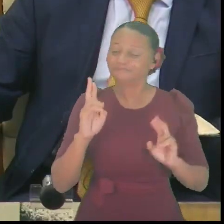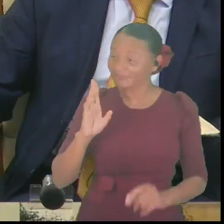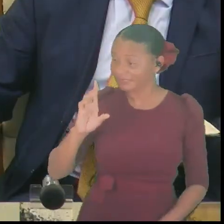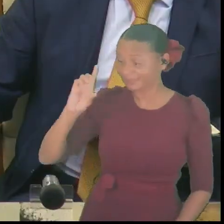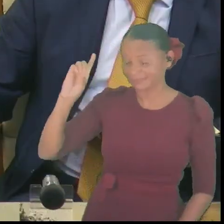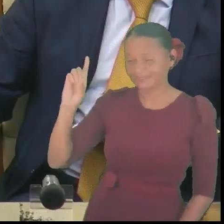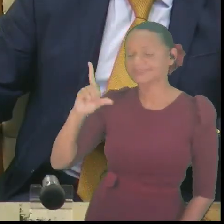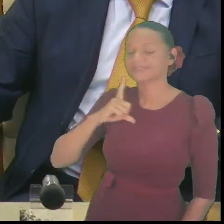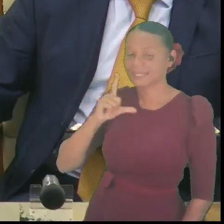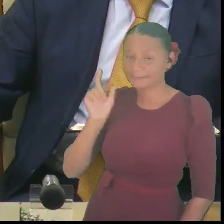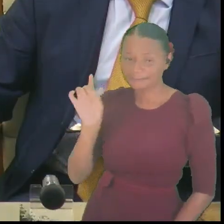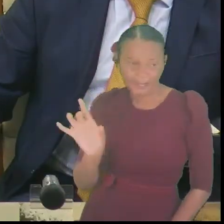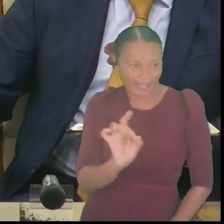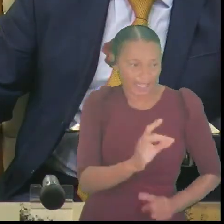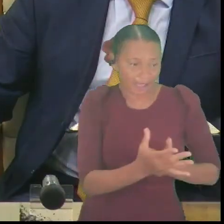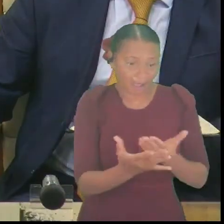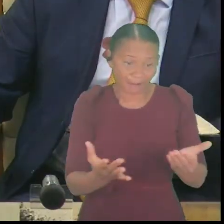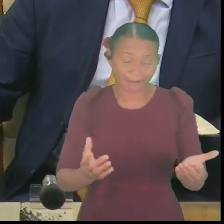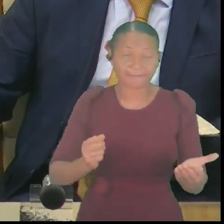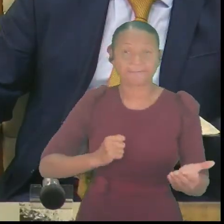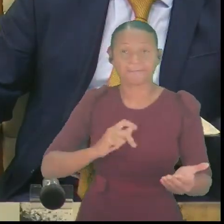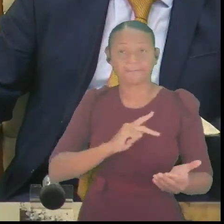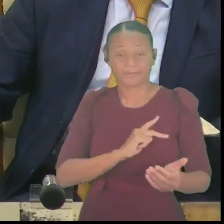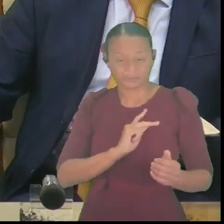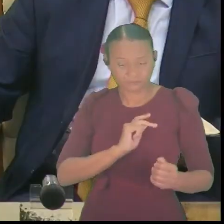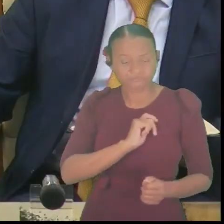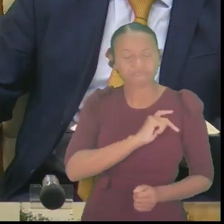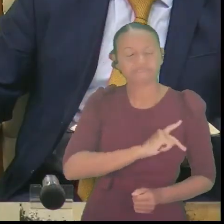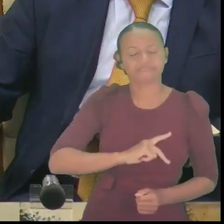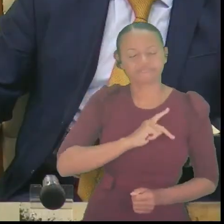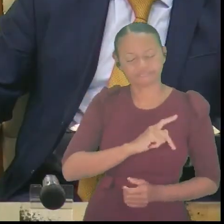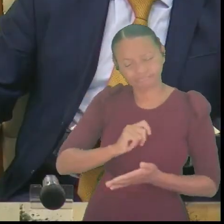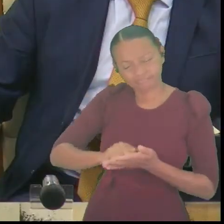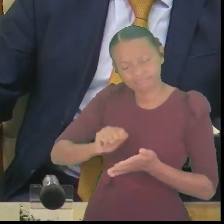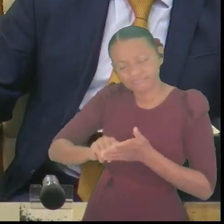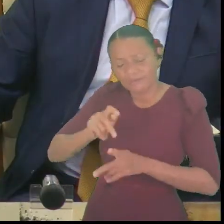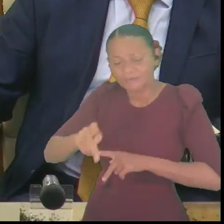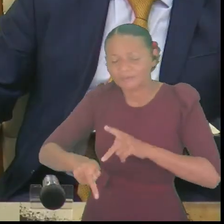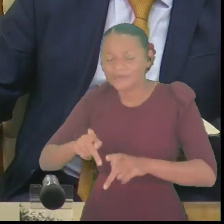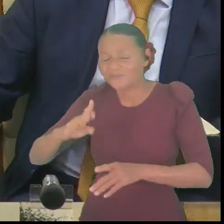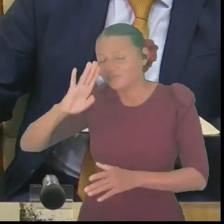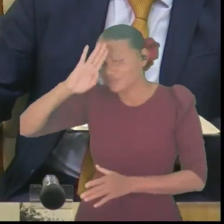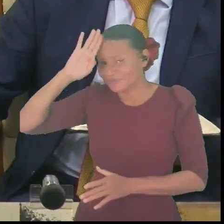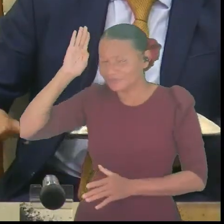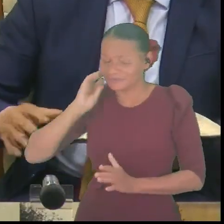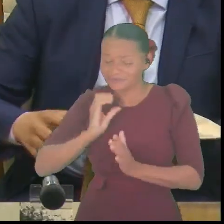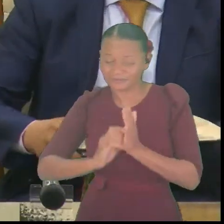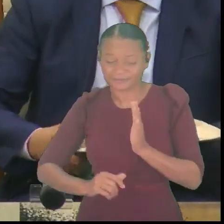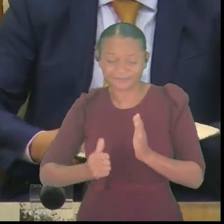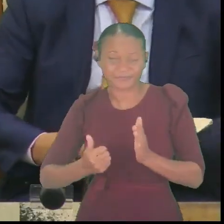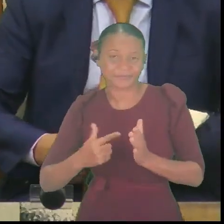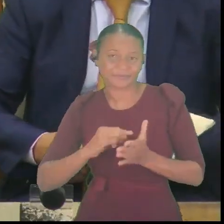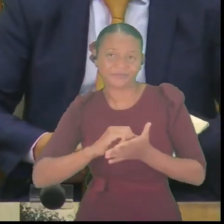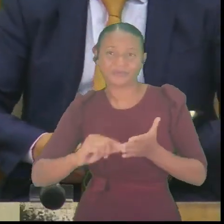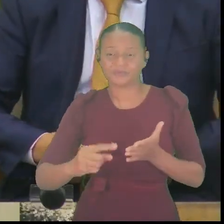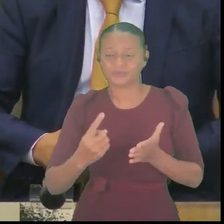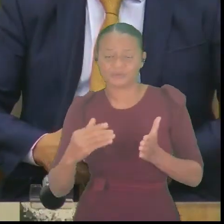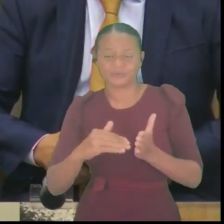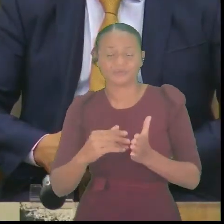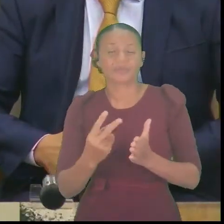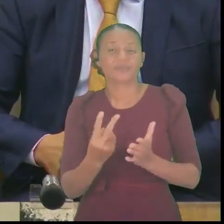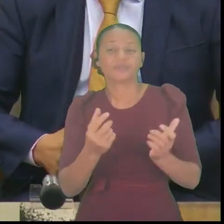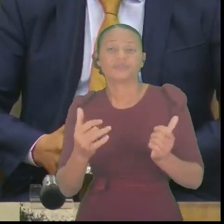respeito. O apóstolo Paulo, escrevendo aos Romanos no capítulo 12, versículos 1 e 2, ele